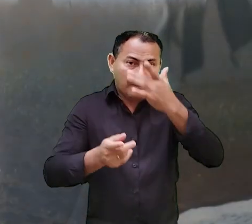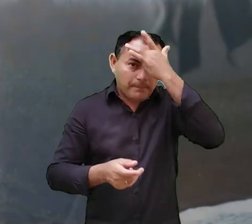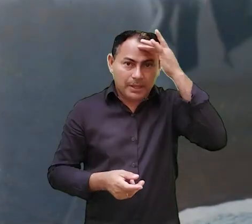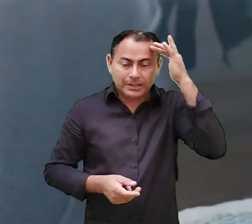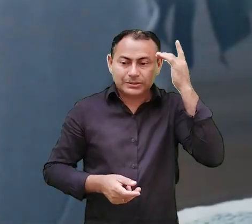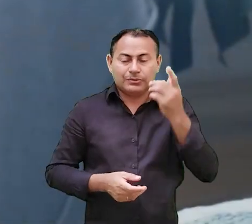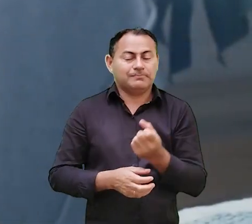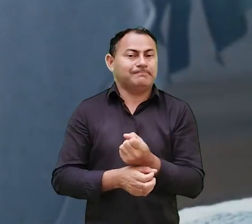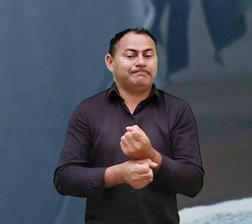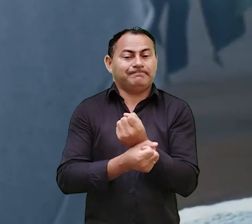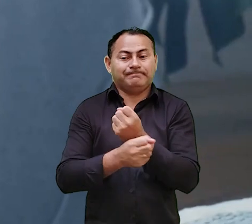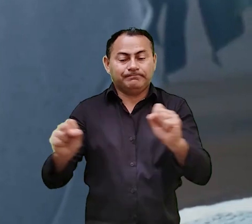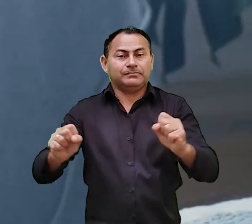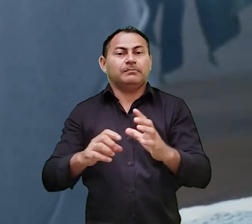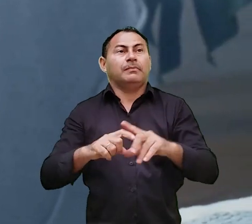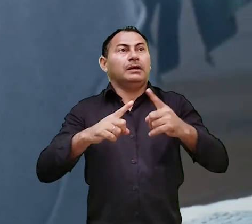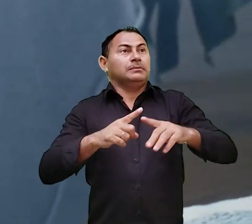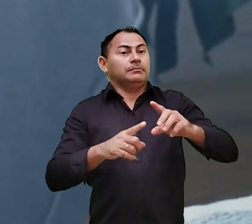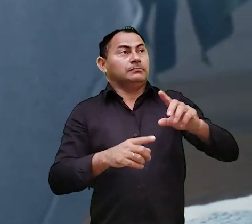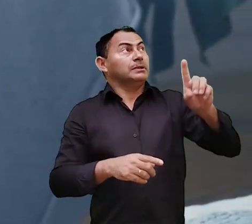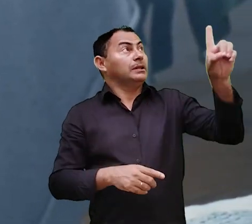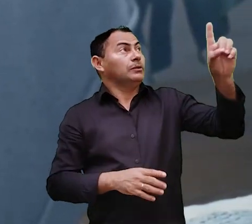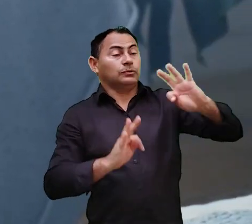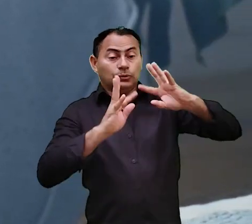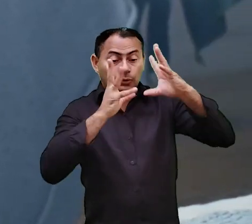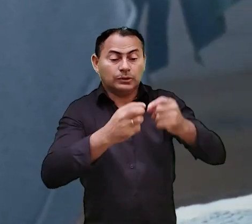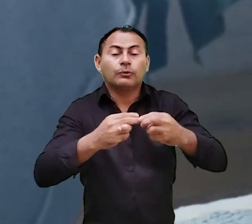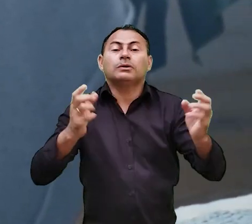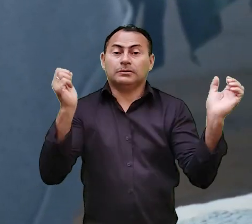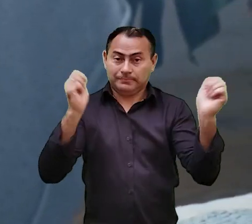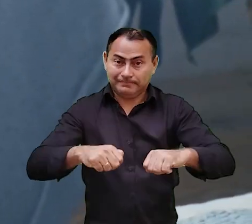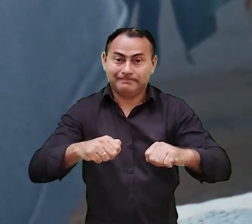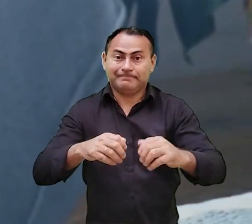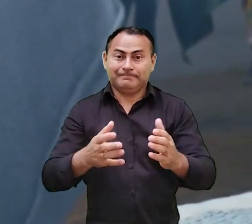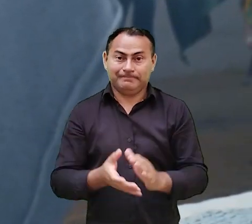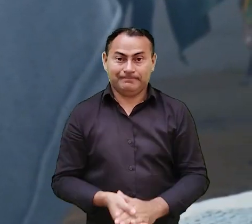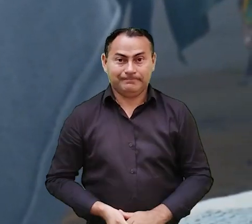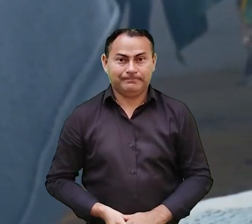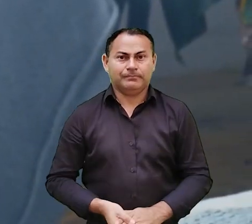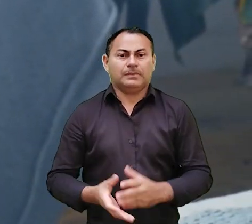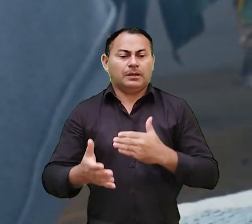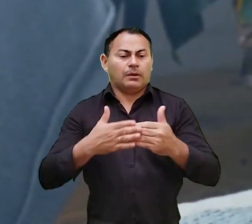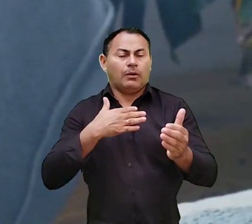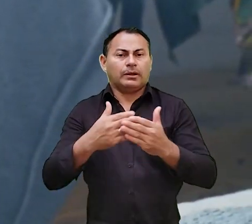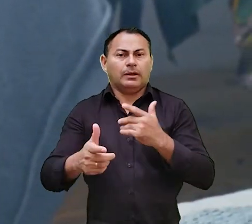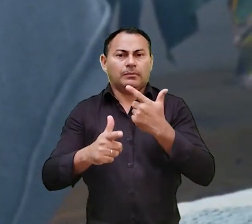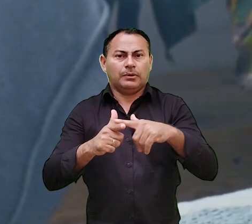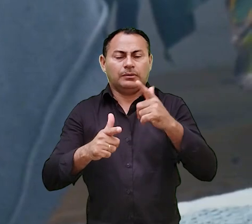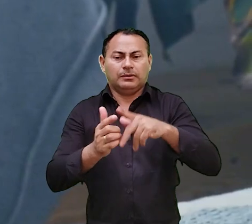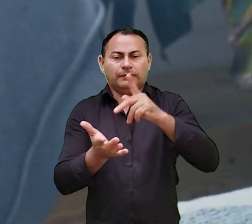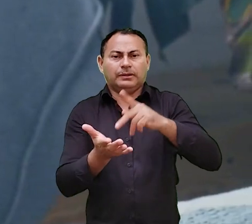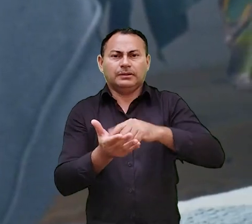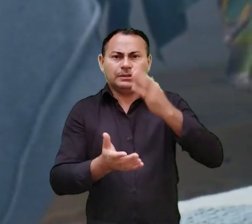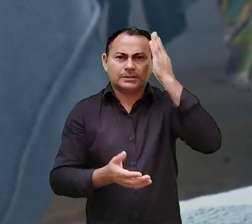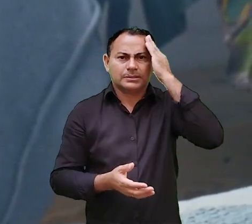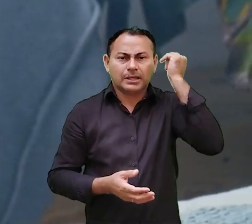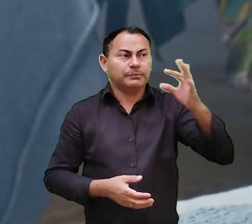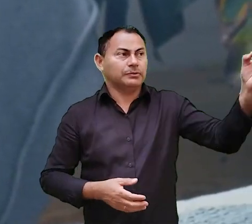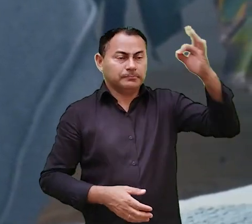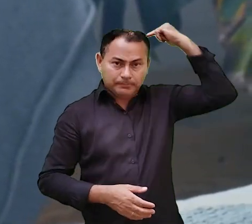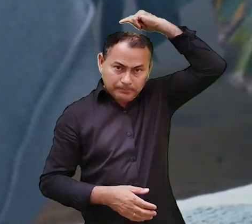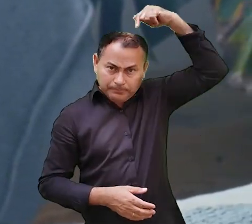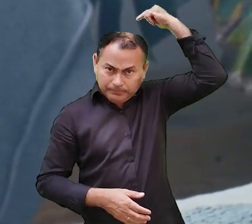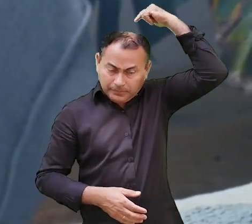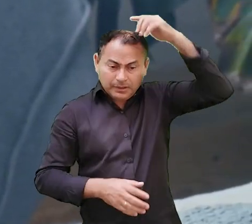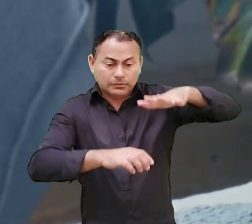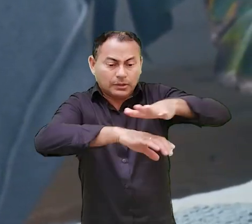disse, para o homem é impossível, mas para Deus todas as coisas são possíveis. Qualquer profeta verdadeiro sabe